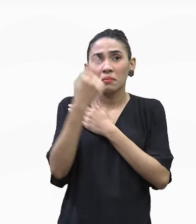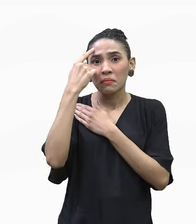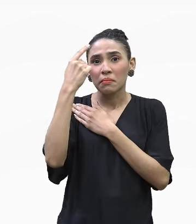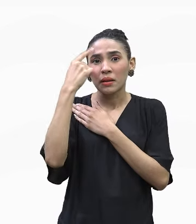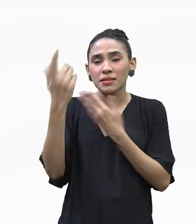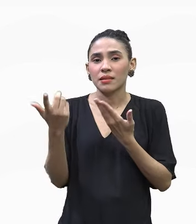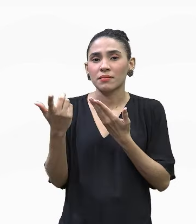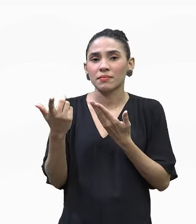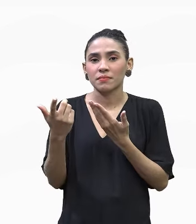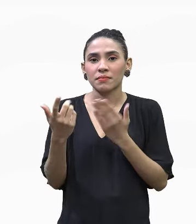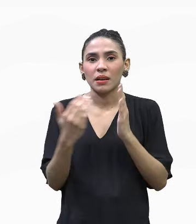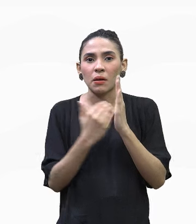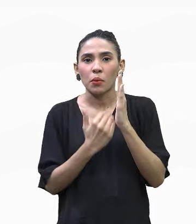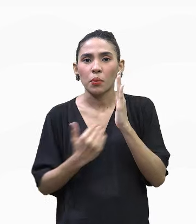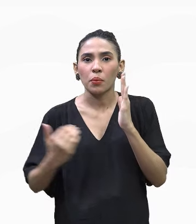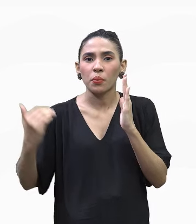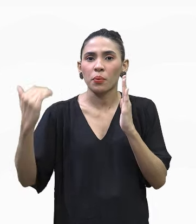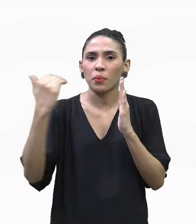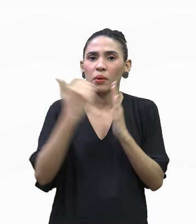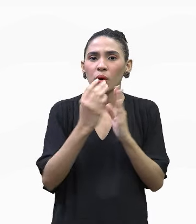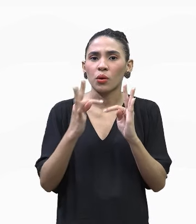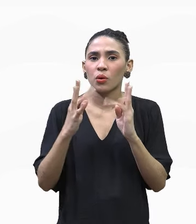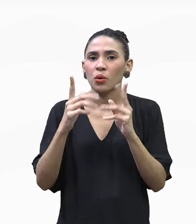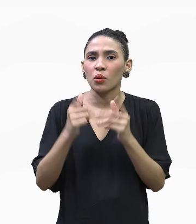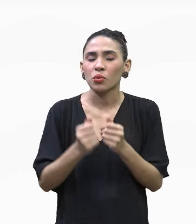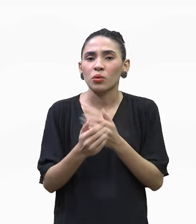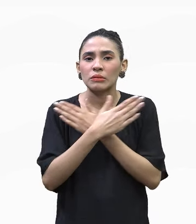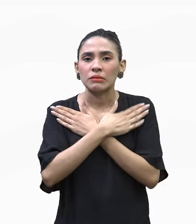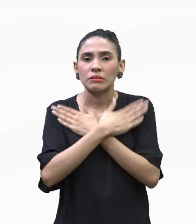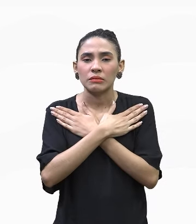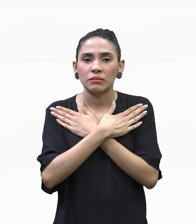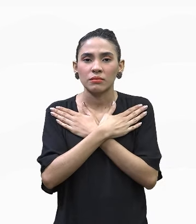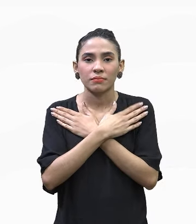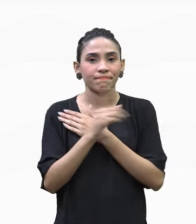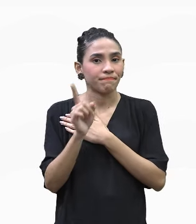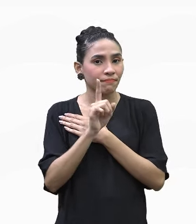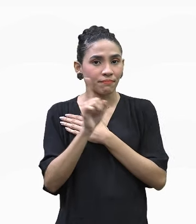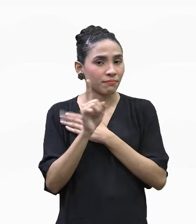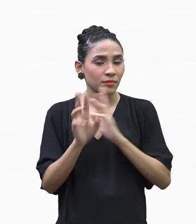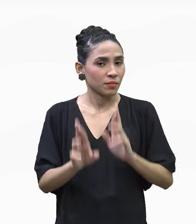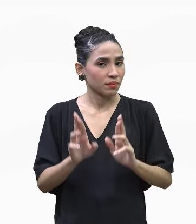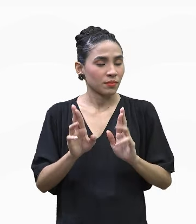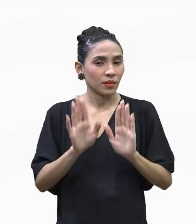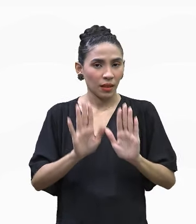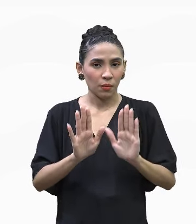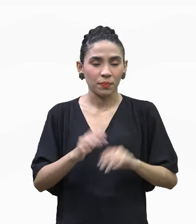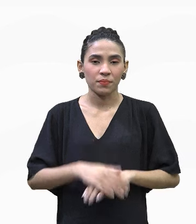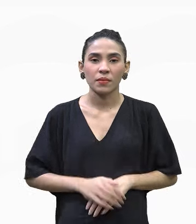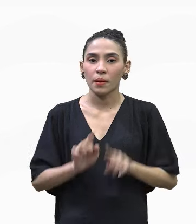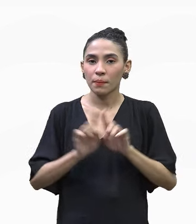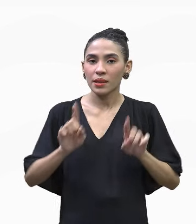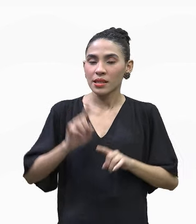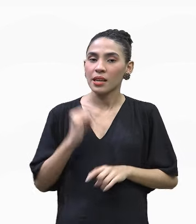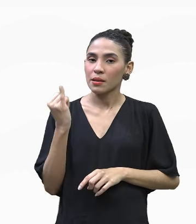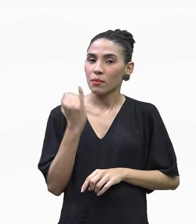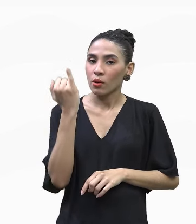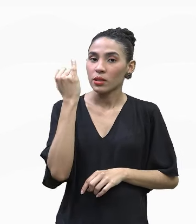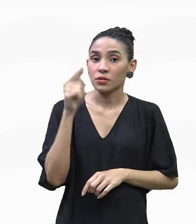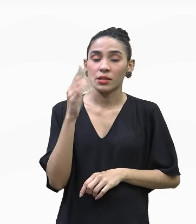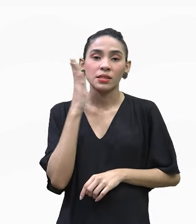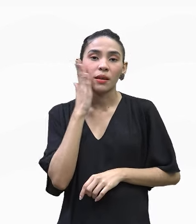que vem é tá subindo vai ficar todo mundo desempregado e não é bem assim não é não é bem assim e por isso pessoal é importante nessa hora você